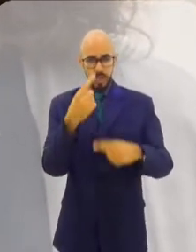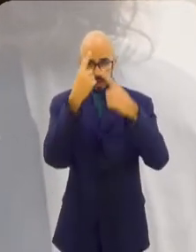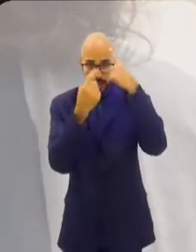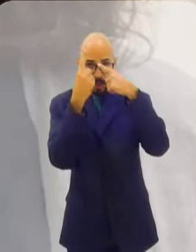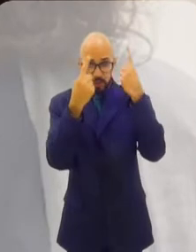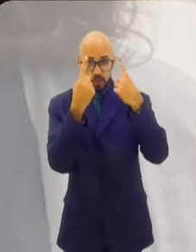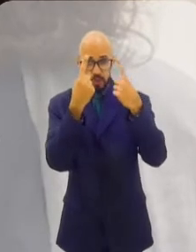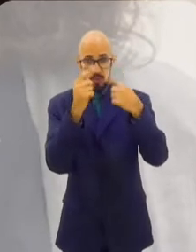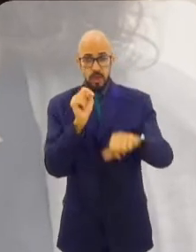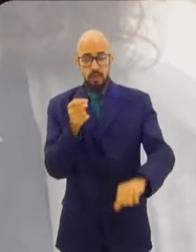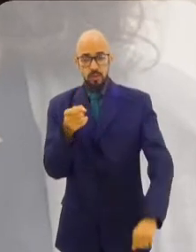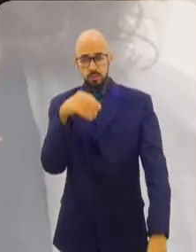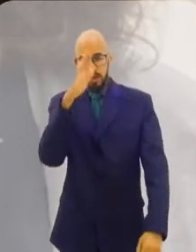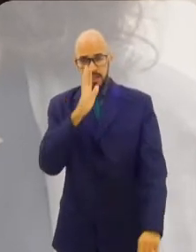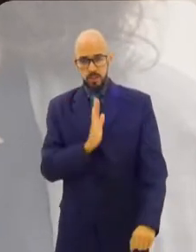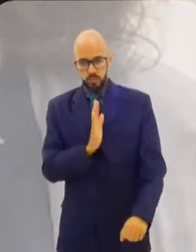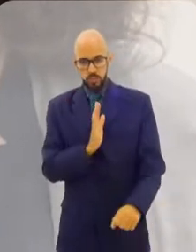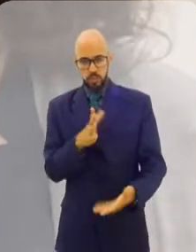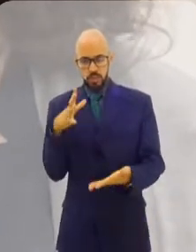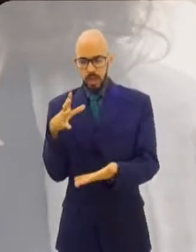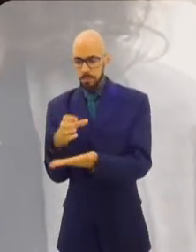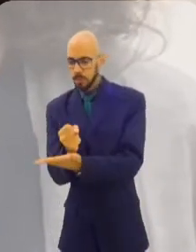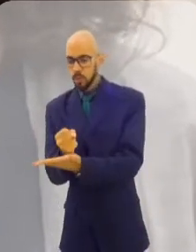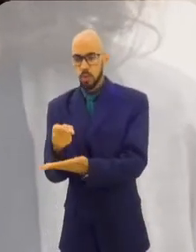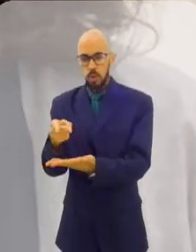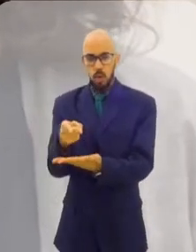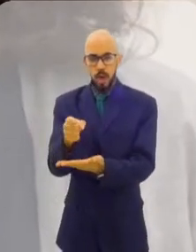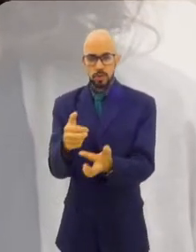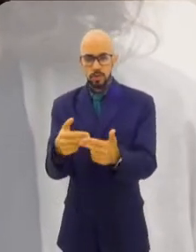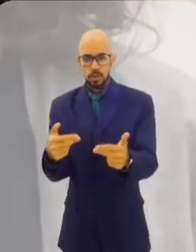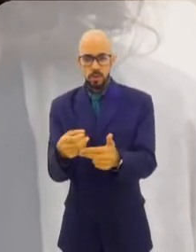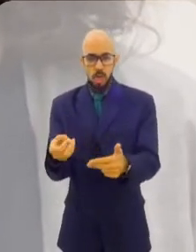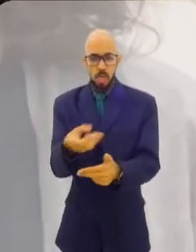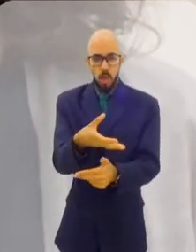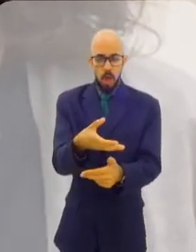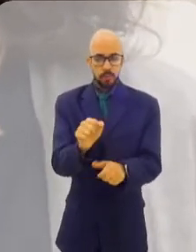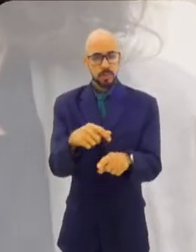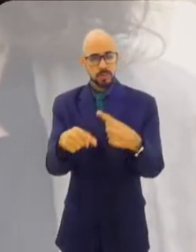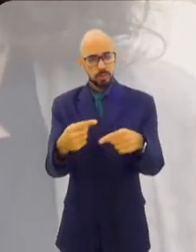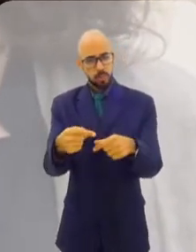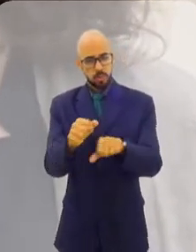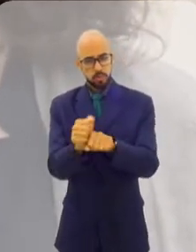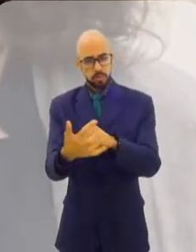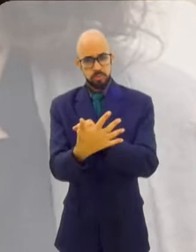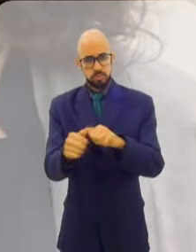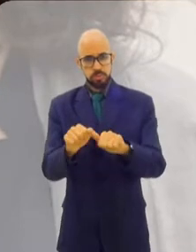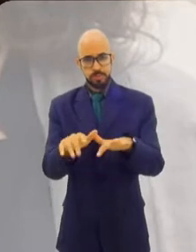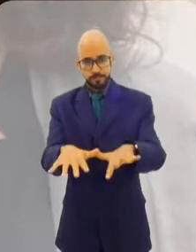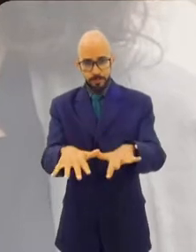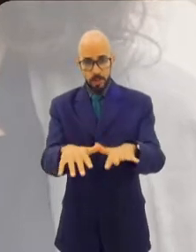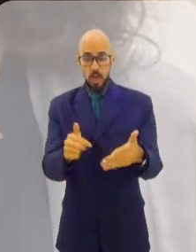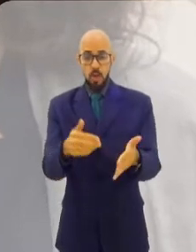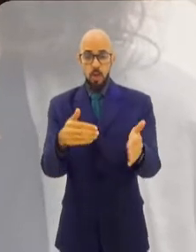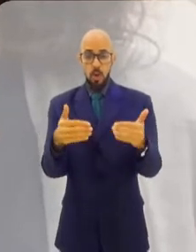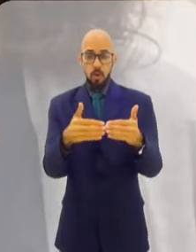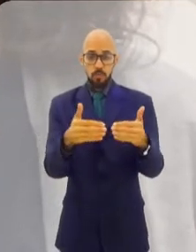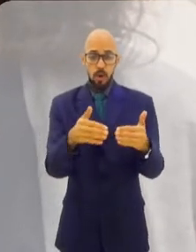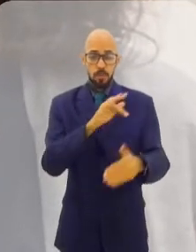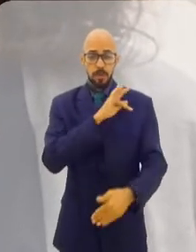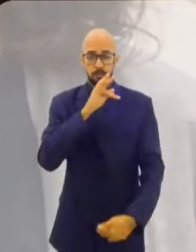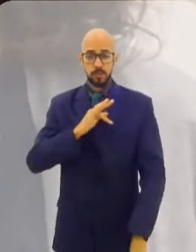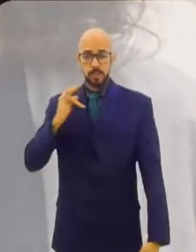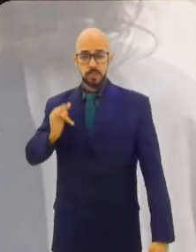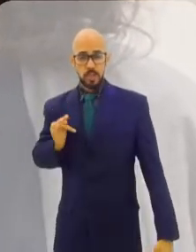de tudo que captou as transformações do setor impulsionados pela corrigir 19 de acordo com a feijão no Brasil as